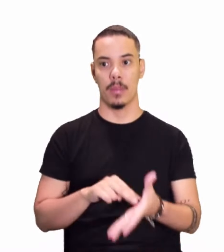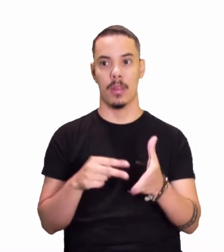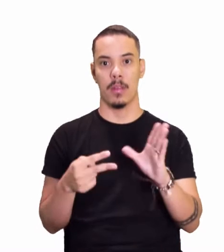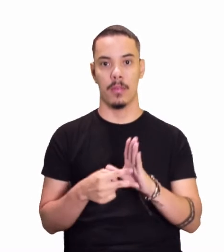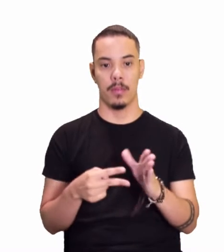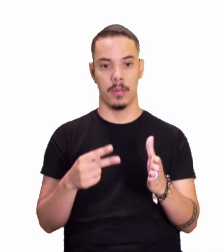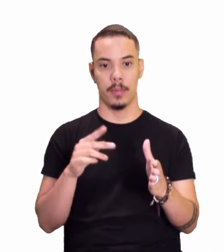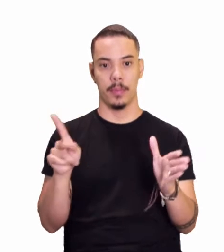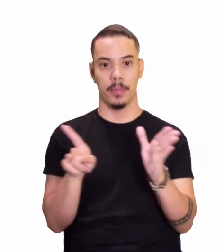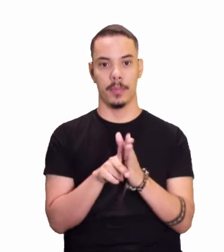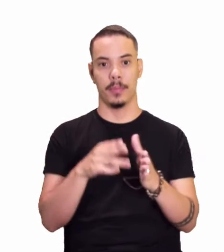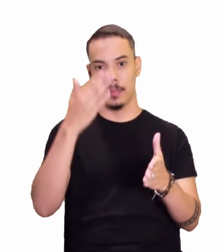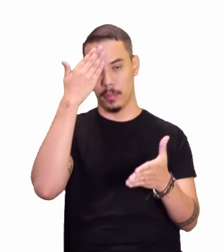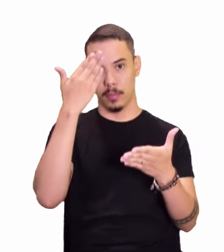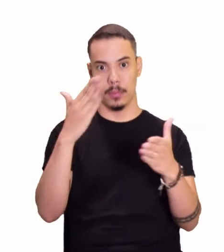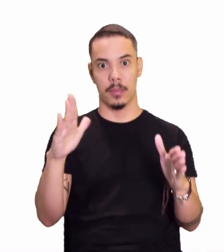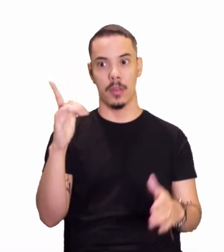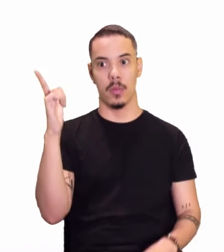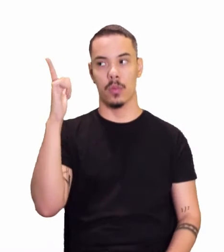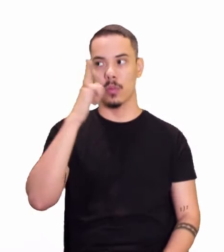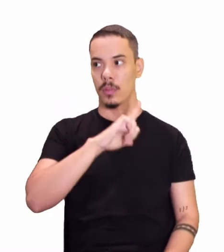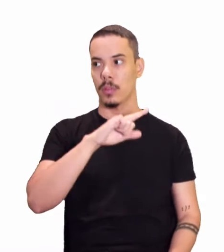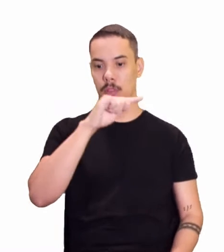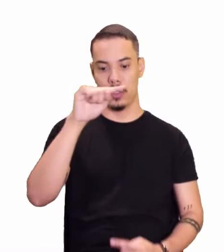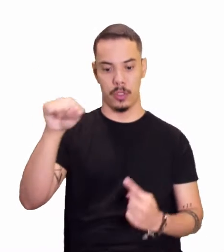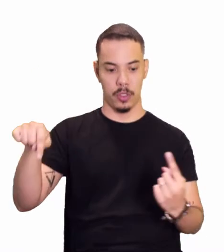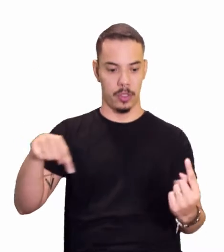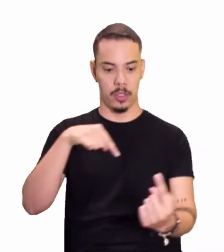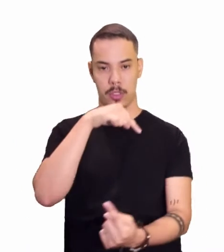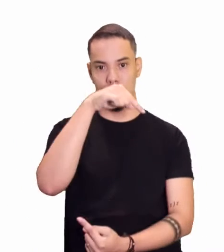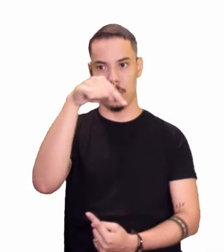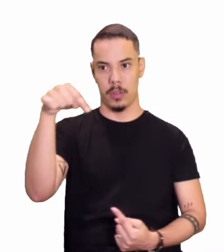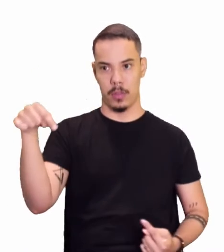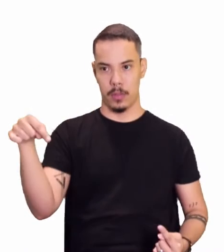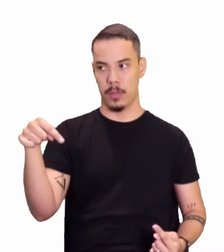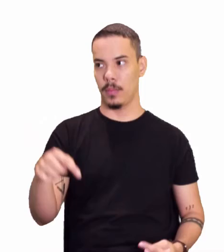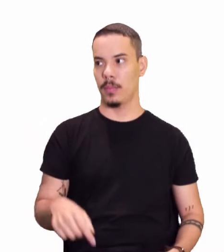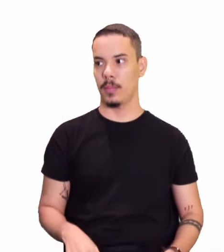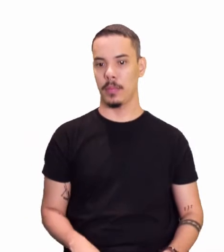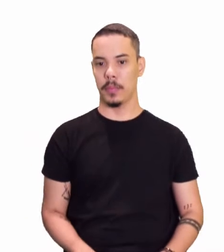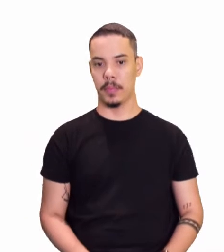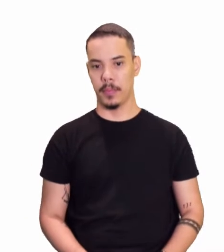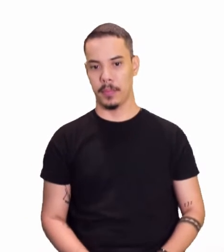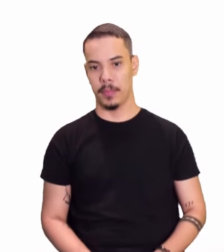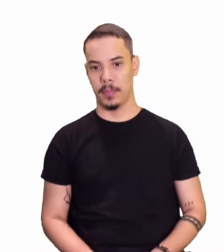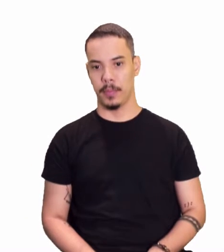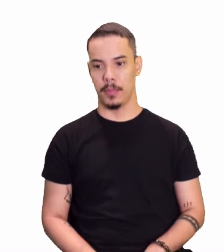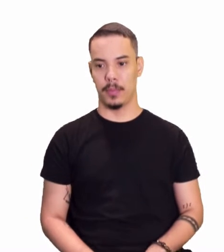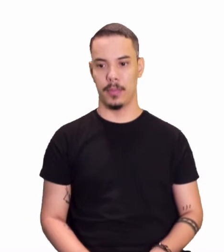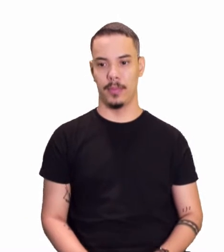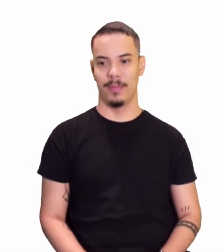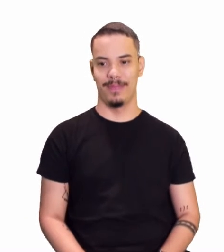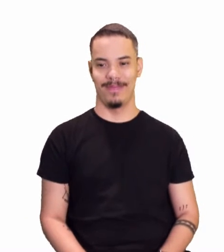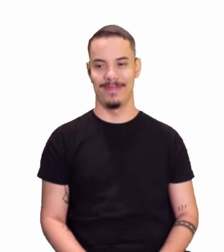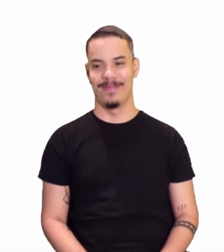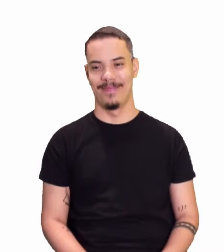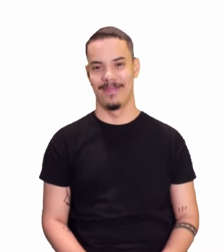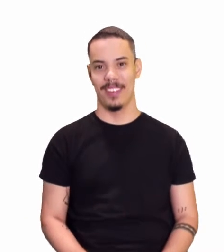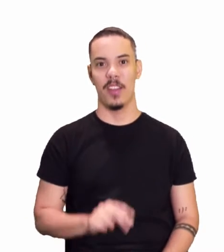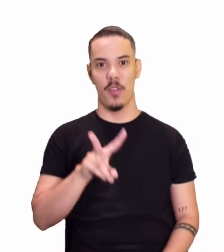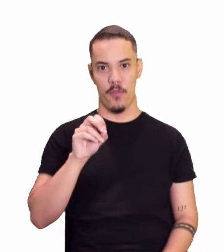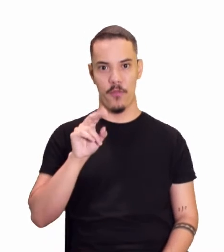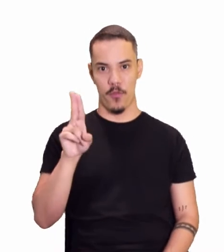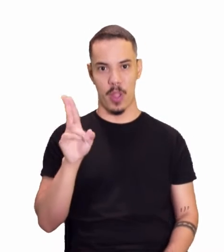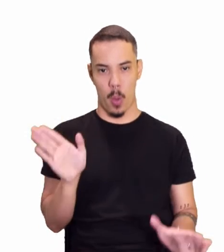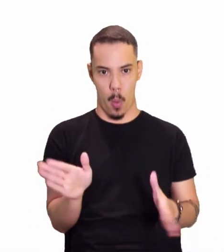horizontes. Dá um giro. Quando você vai sair, eu vou dar um giro. Isso. Você fala assim, vou dar um quadrado? Não, né, Matia? Ninguém